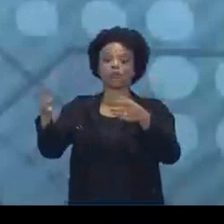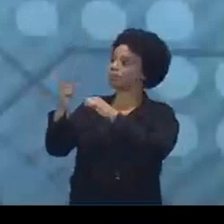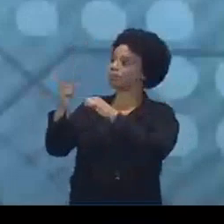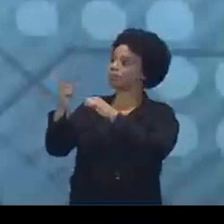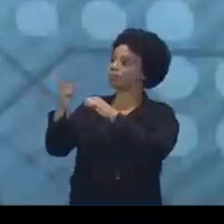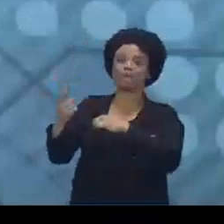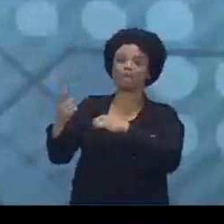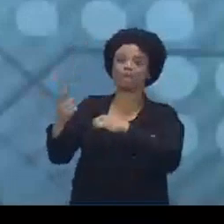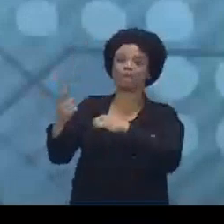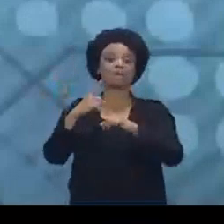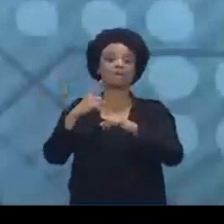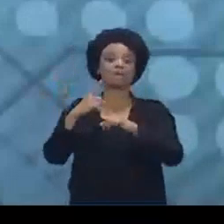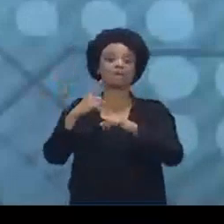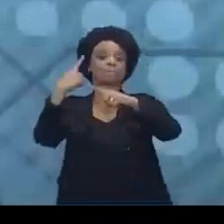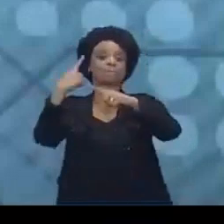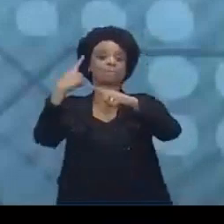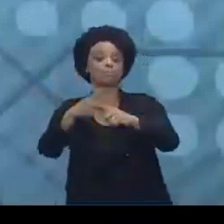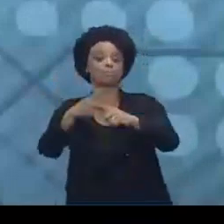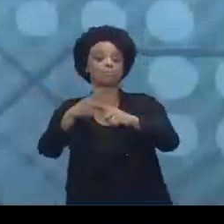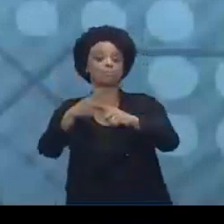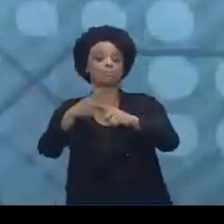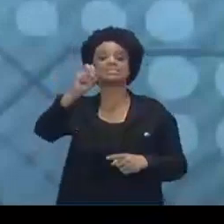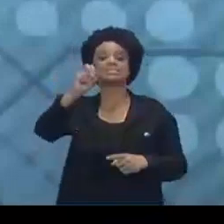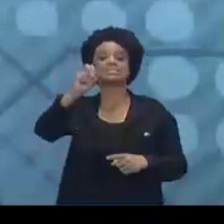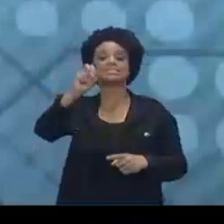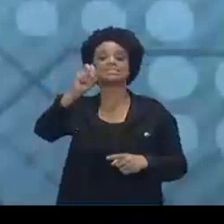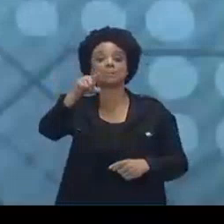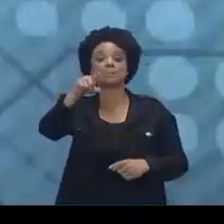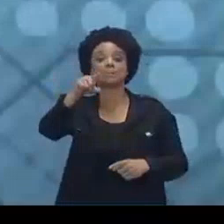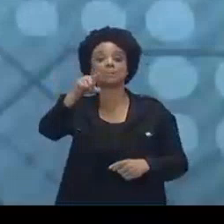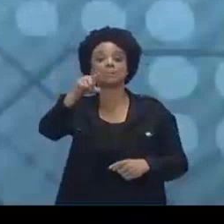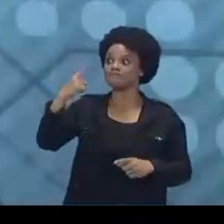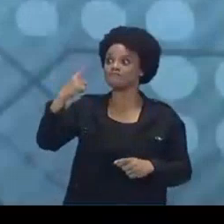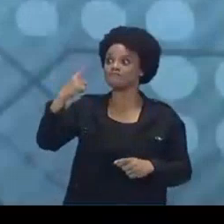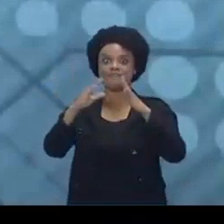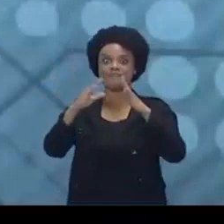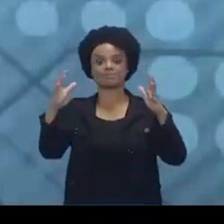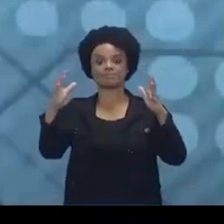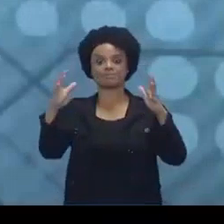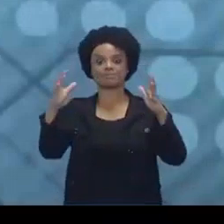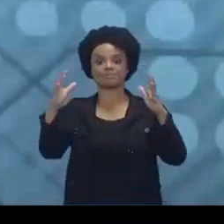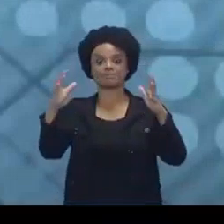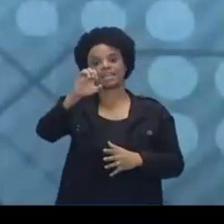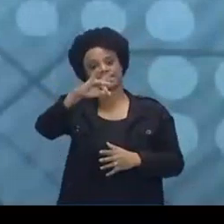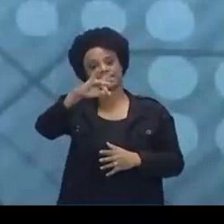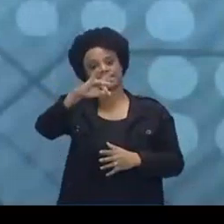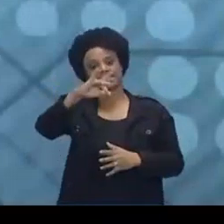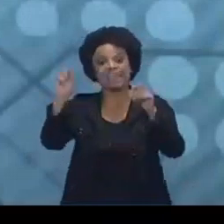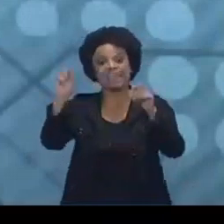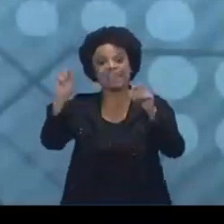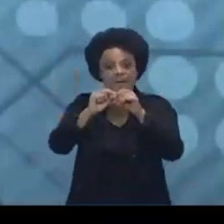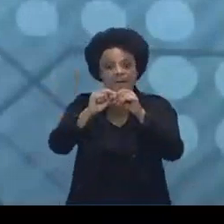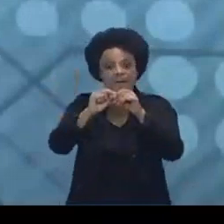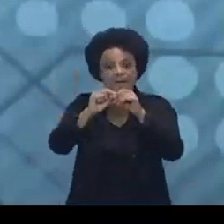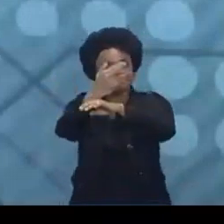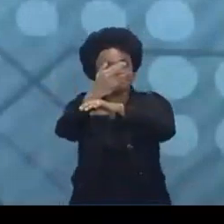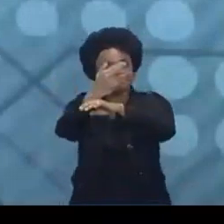gráficos, eu multipliquei por 50 para você ter uma expansão da escala. Então, faça esses gráficos para